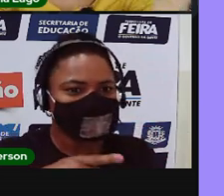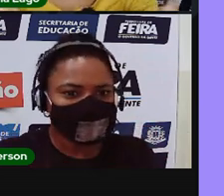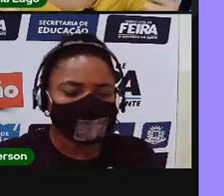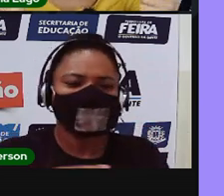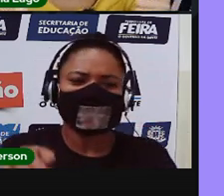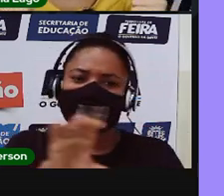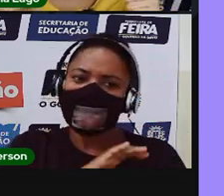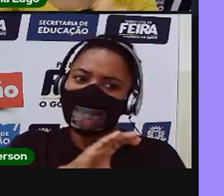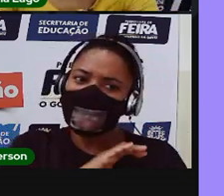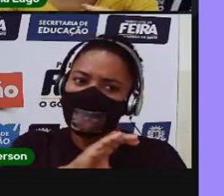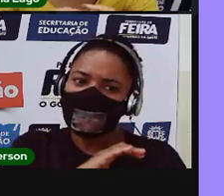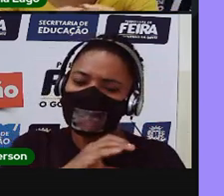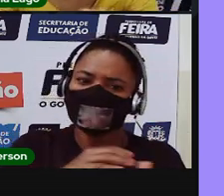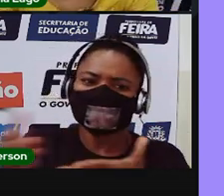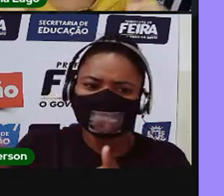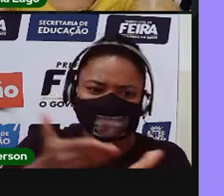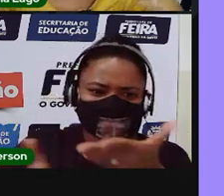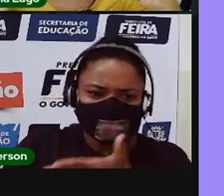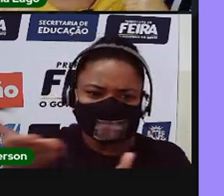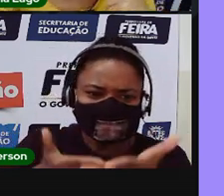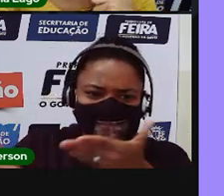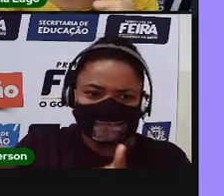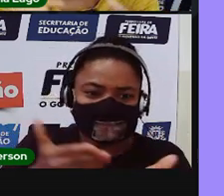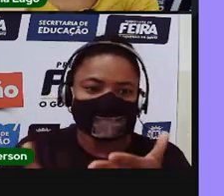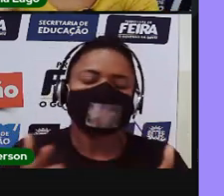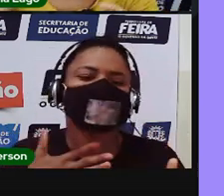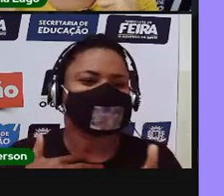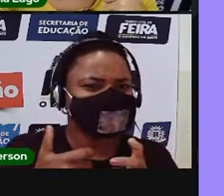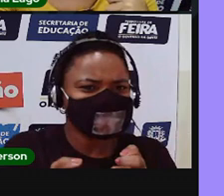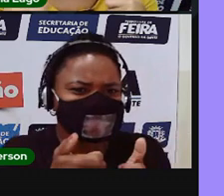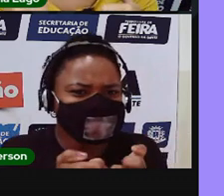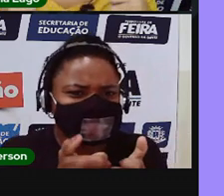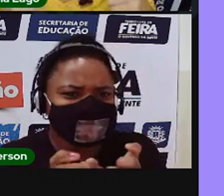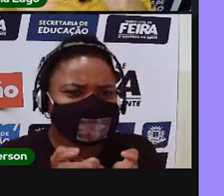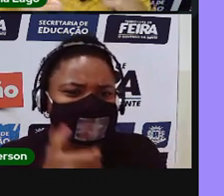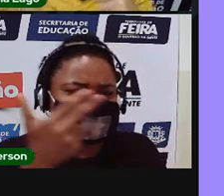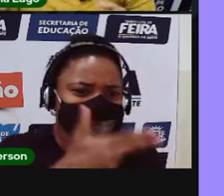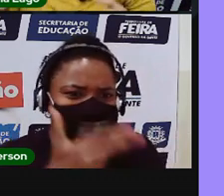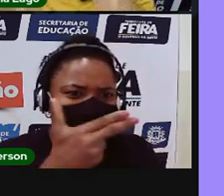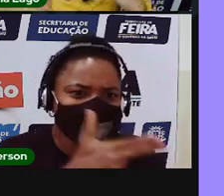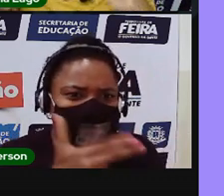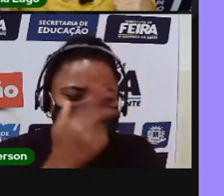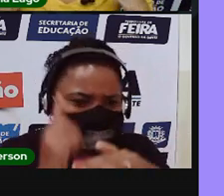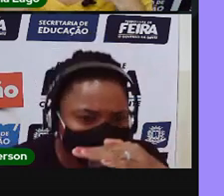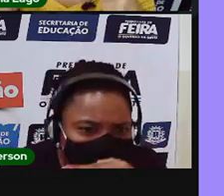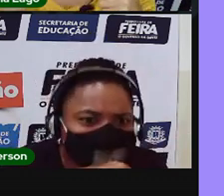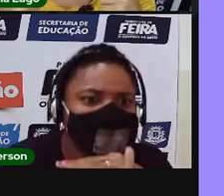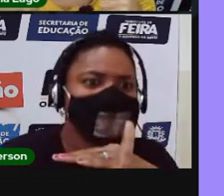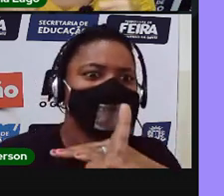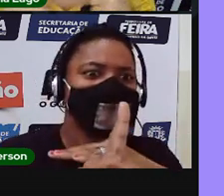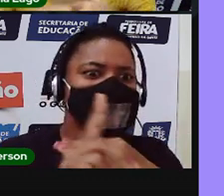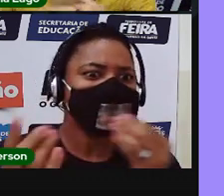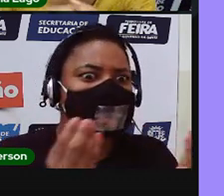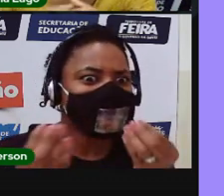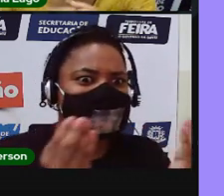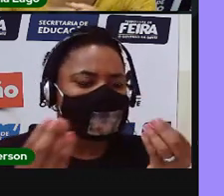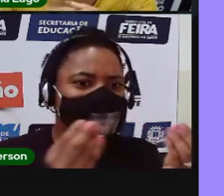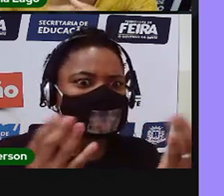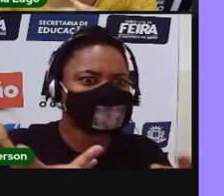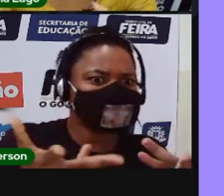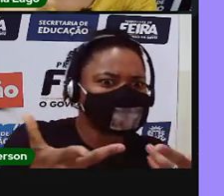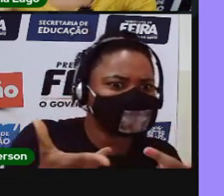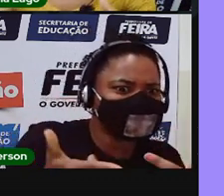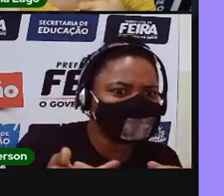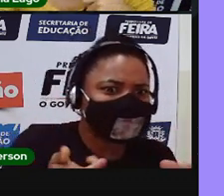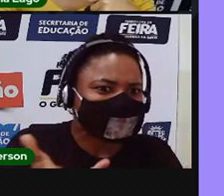isso desperta aquela vontade, né, de jogar, de saber mais, de saber aquela manha para